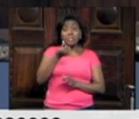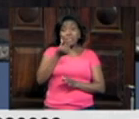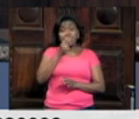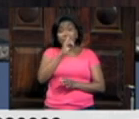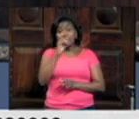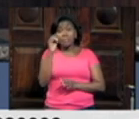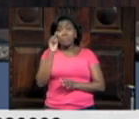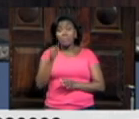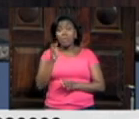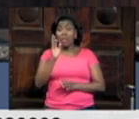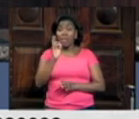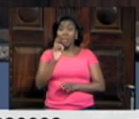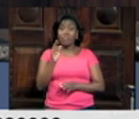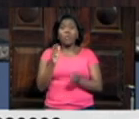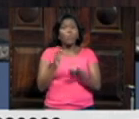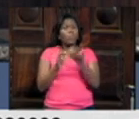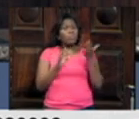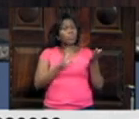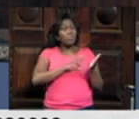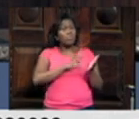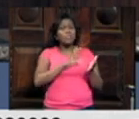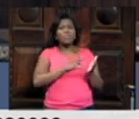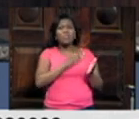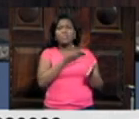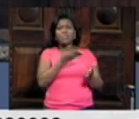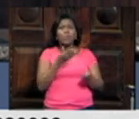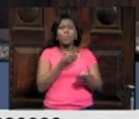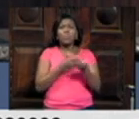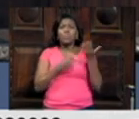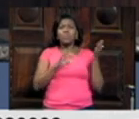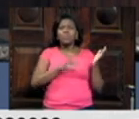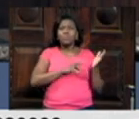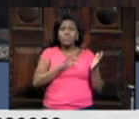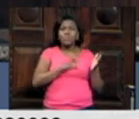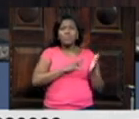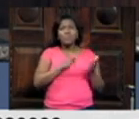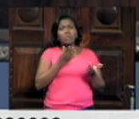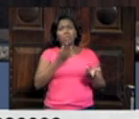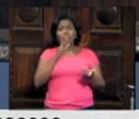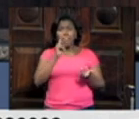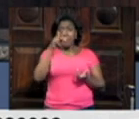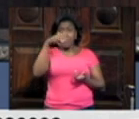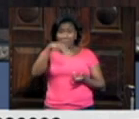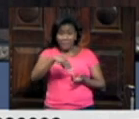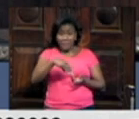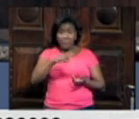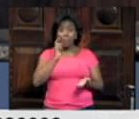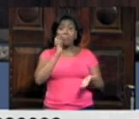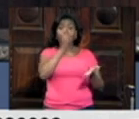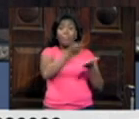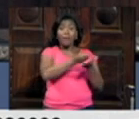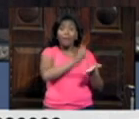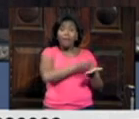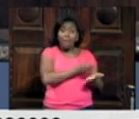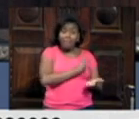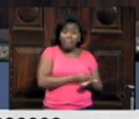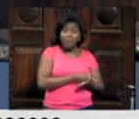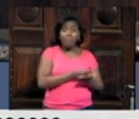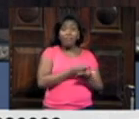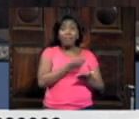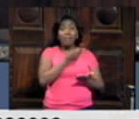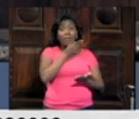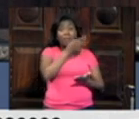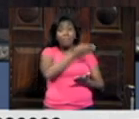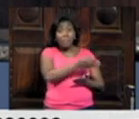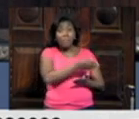policiais civis recebem, quantos policiais civis ou militares nós temos que pagar para formatar